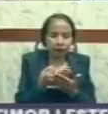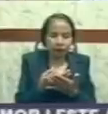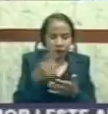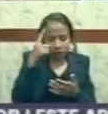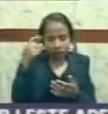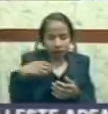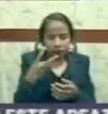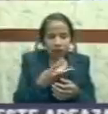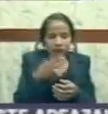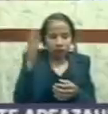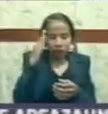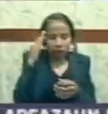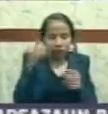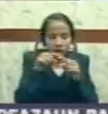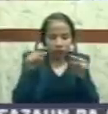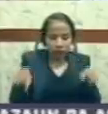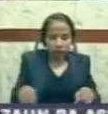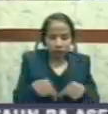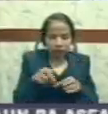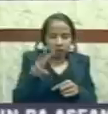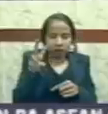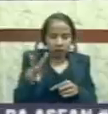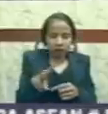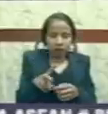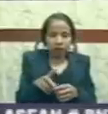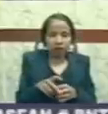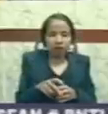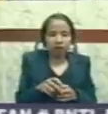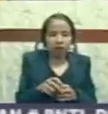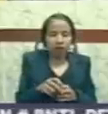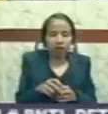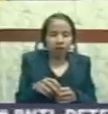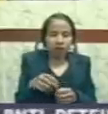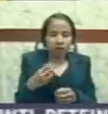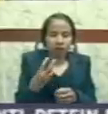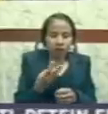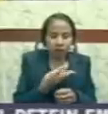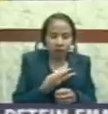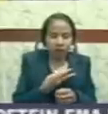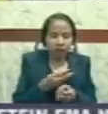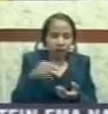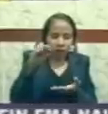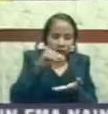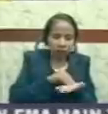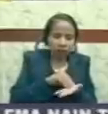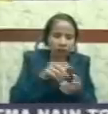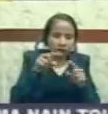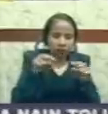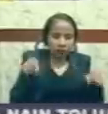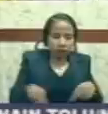noem cata. E a tabela 2 mesmo que cita de receitas, lá despesas. A minha adita tam, tabela